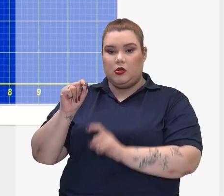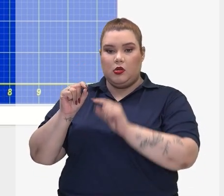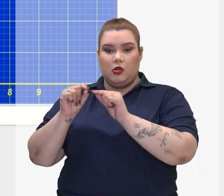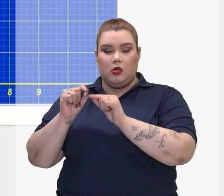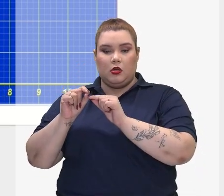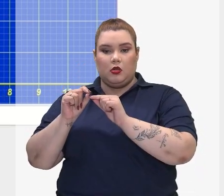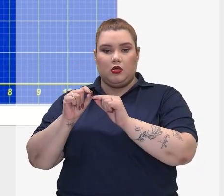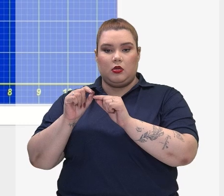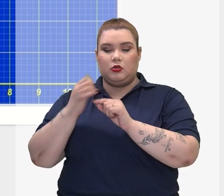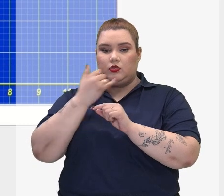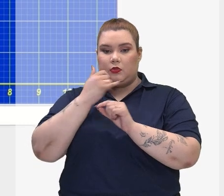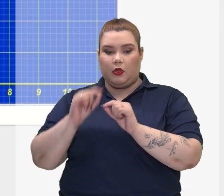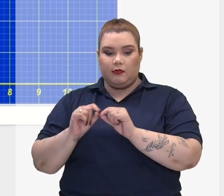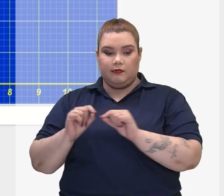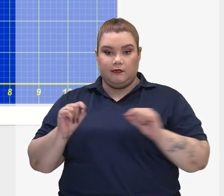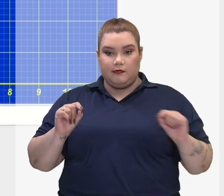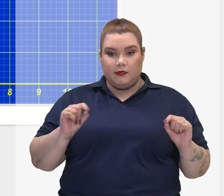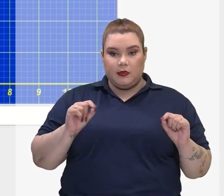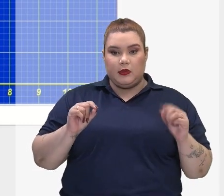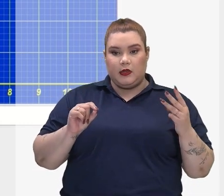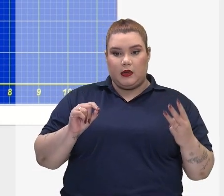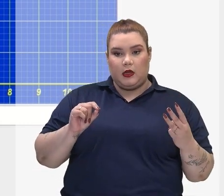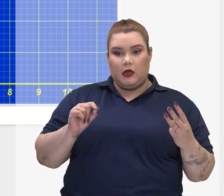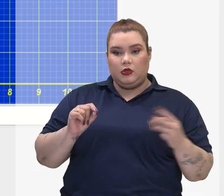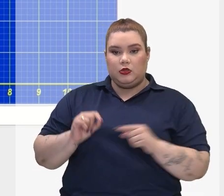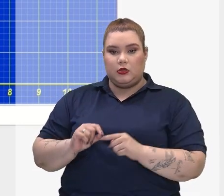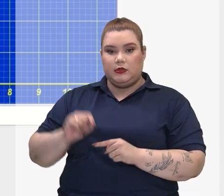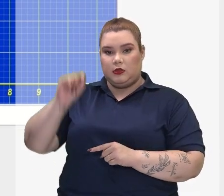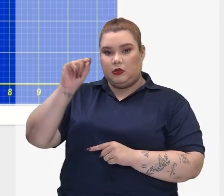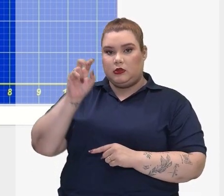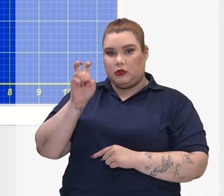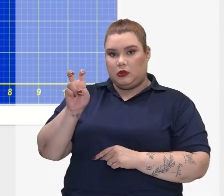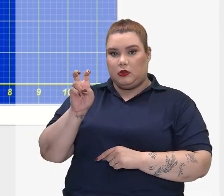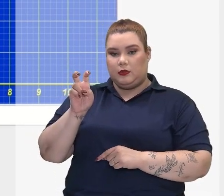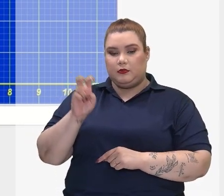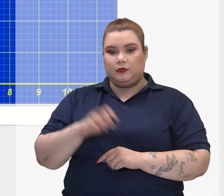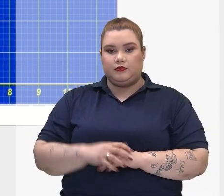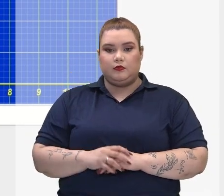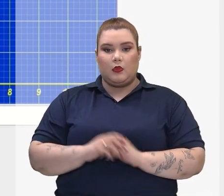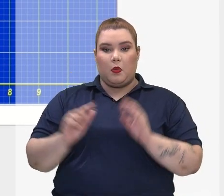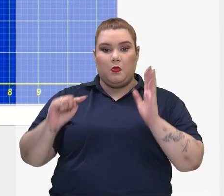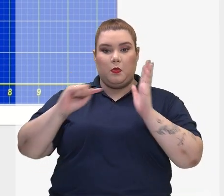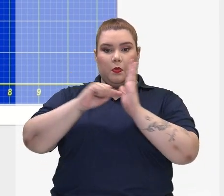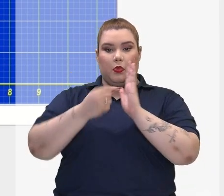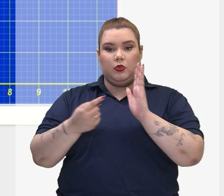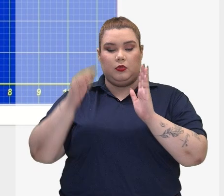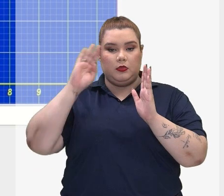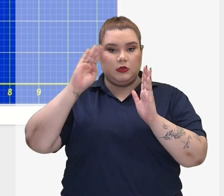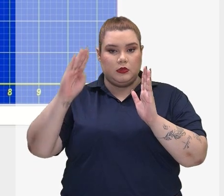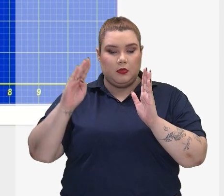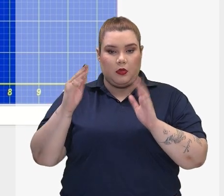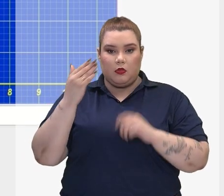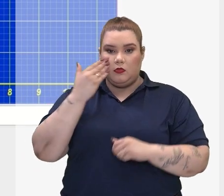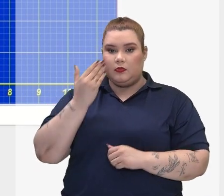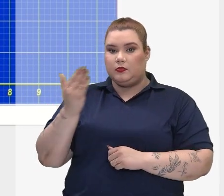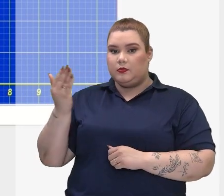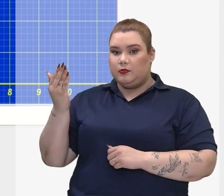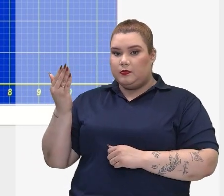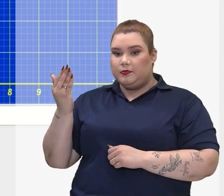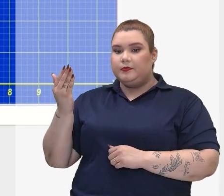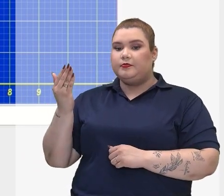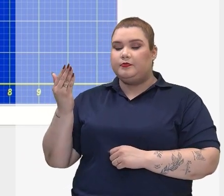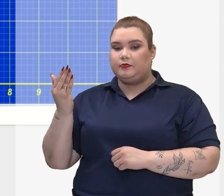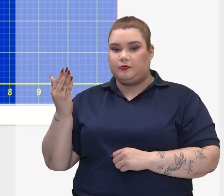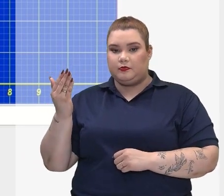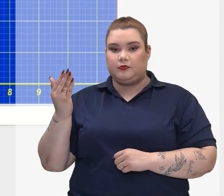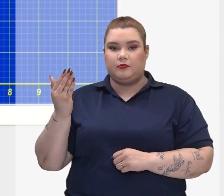né? Está aqui. Então, y 5. E o ponto de interseção aqui, né, desse par ordenado, que são